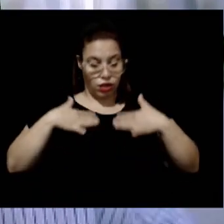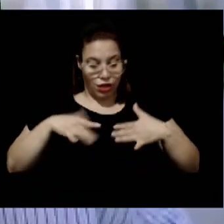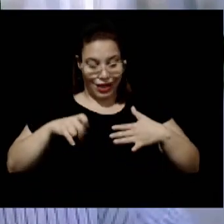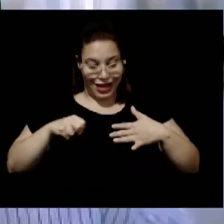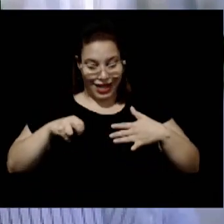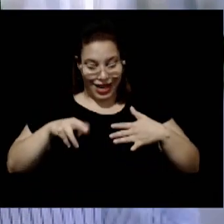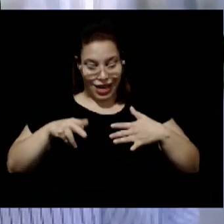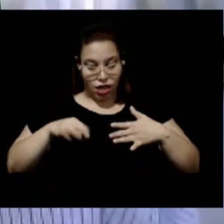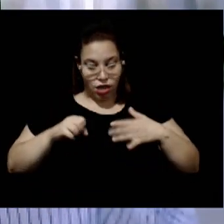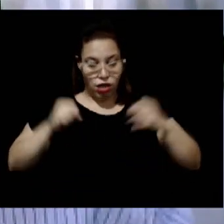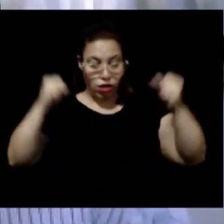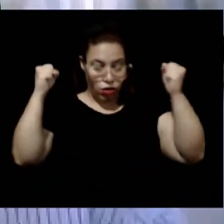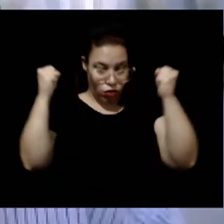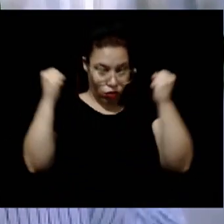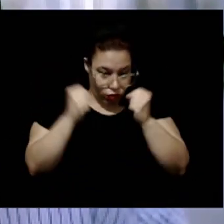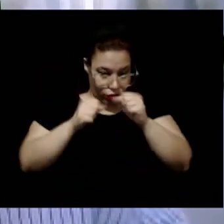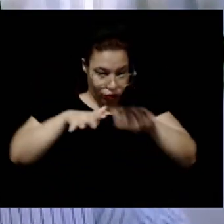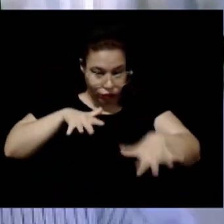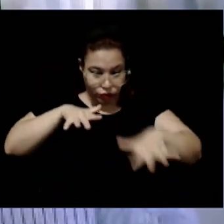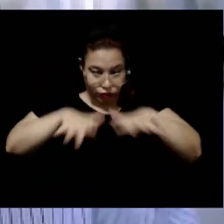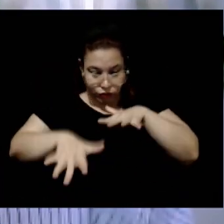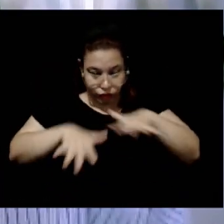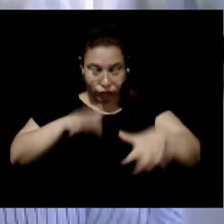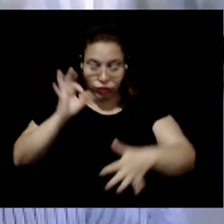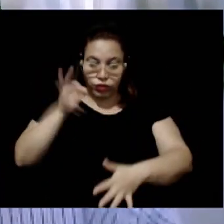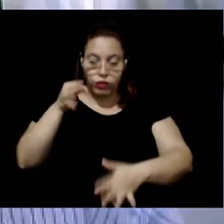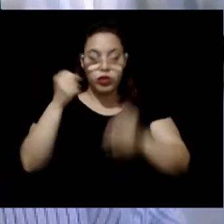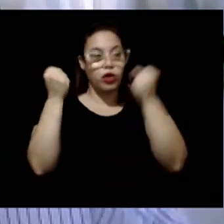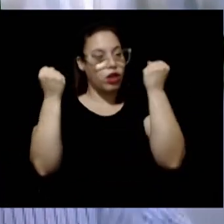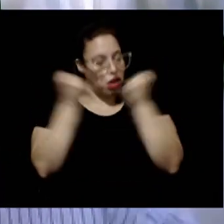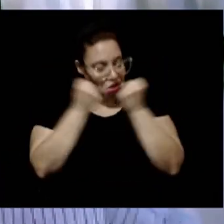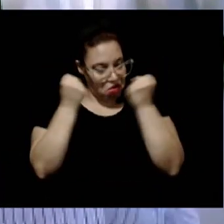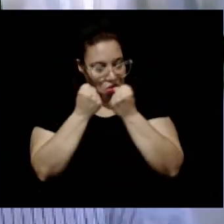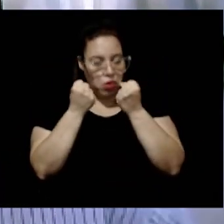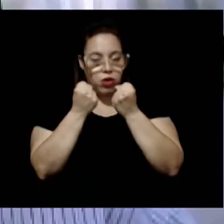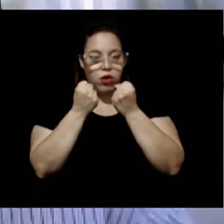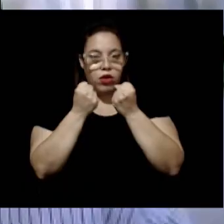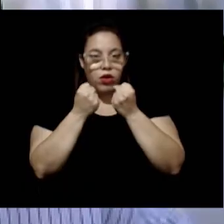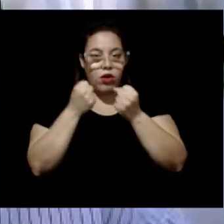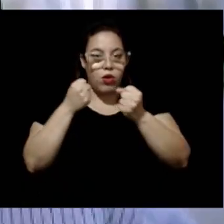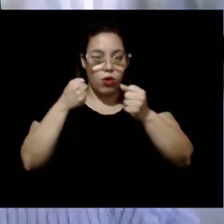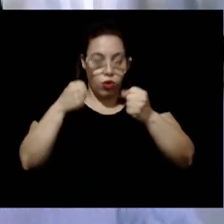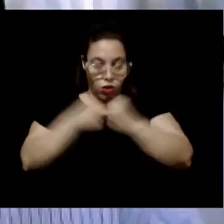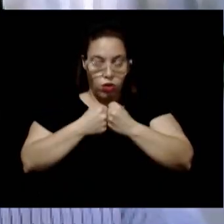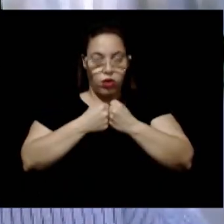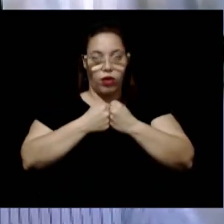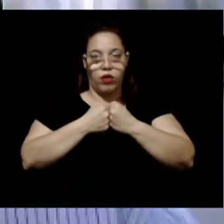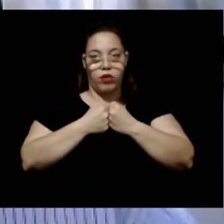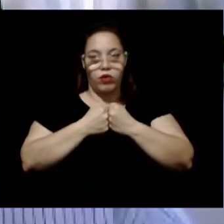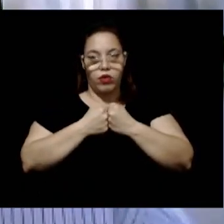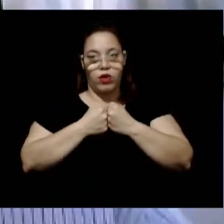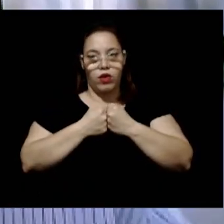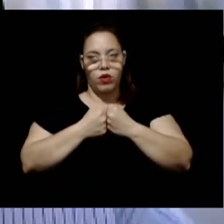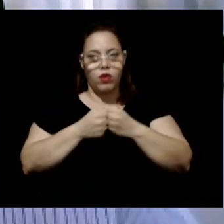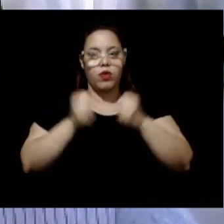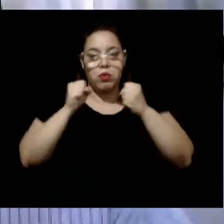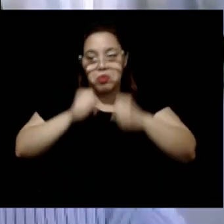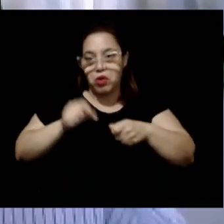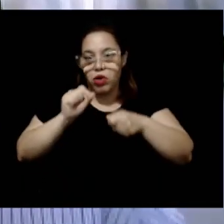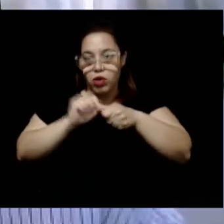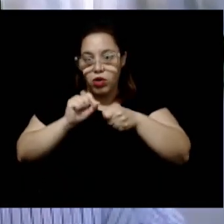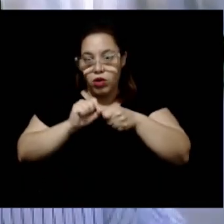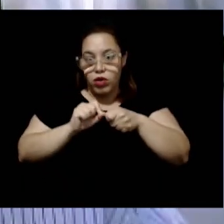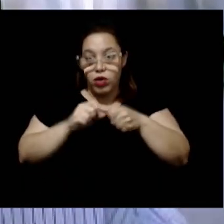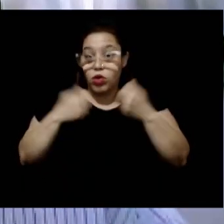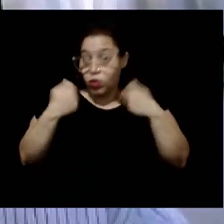movimento adequado, por isso que o exercício físico, compatível com o que você pode fazer e, às vezes, com o que você precisa,